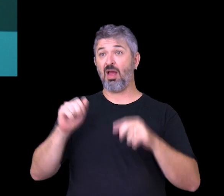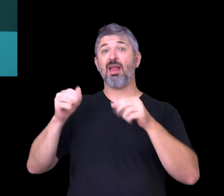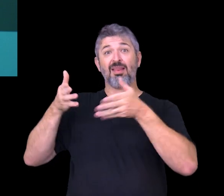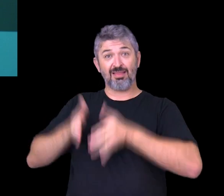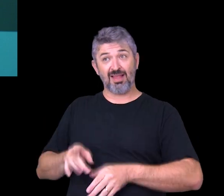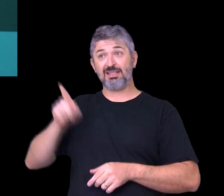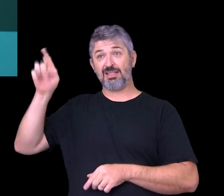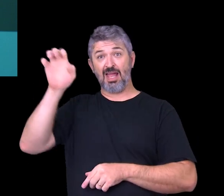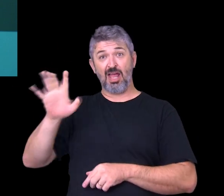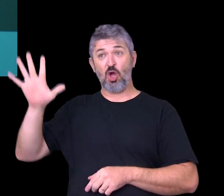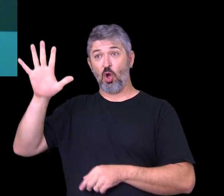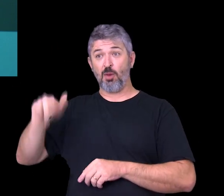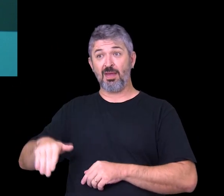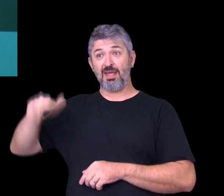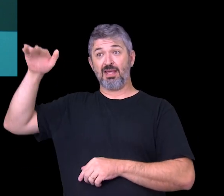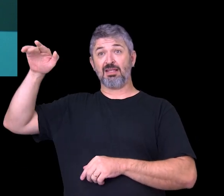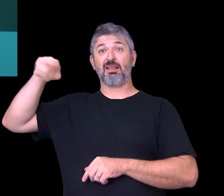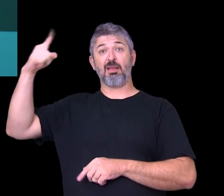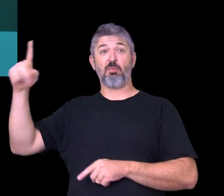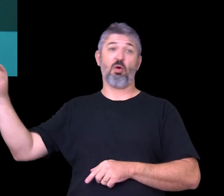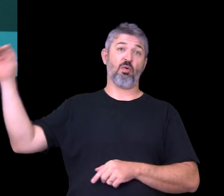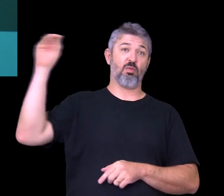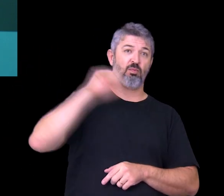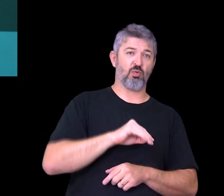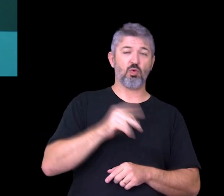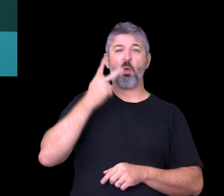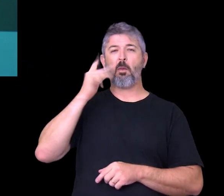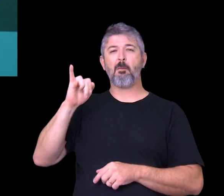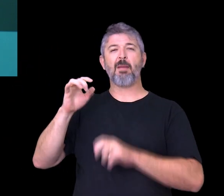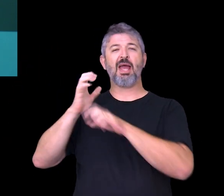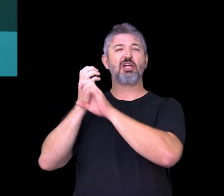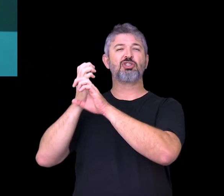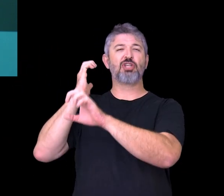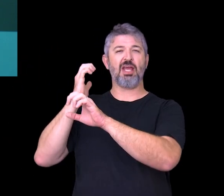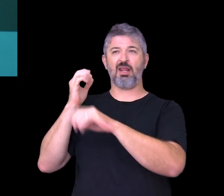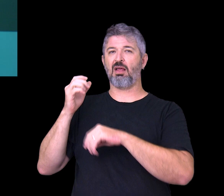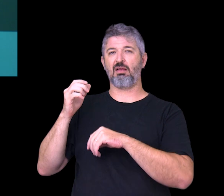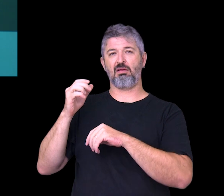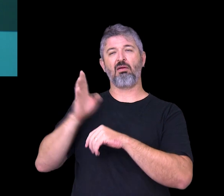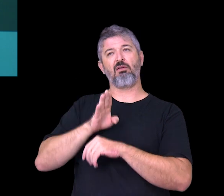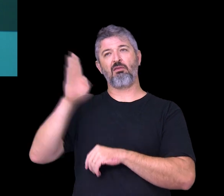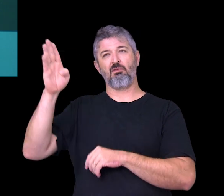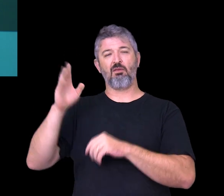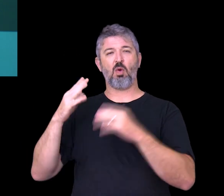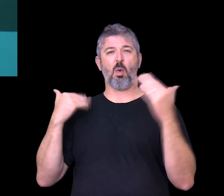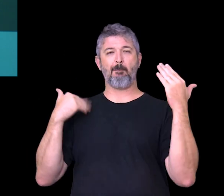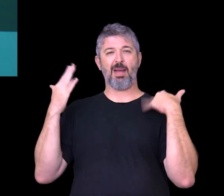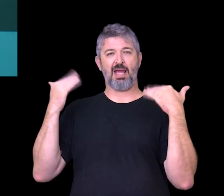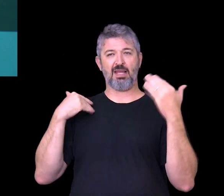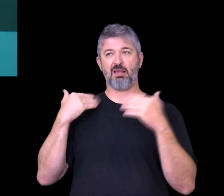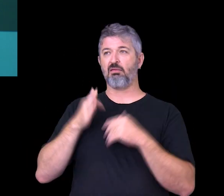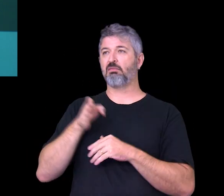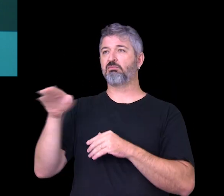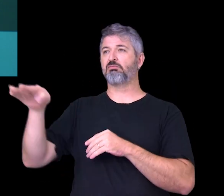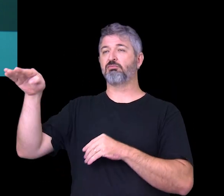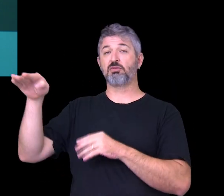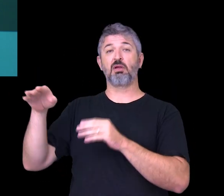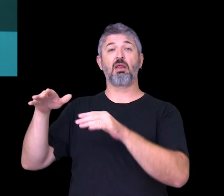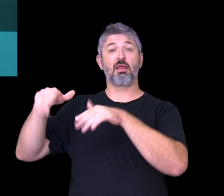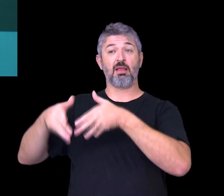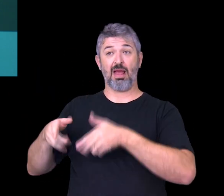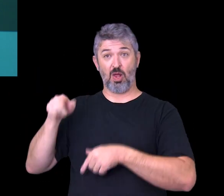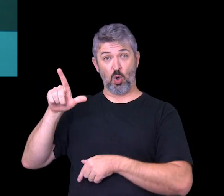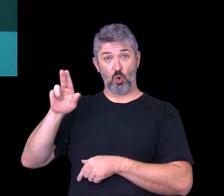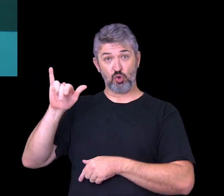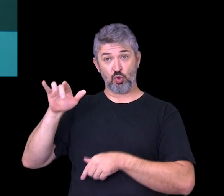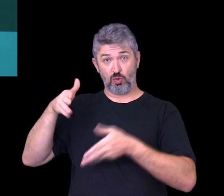engenheiro naval, foi para lá acompanhar uma encomenda da Marinha Brasileira. Ele nasceu e ficou até os 15 anos. Quando ele volta para o